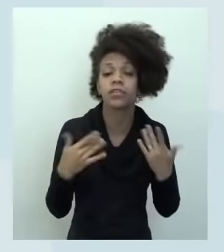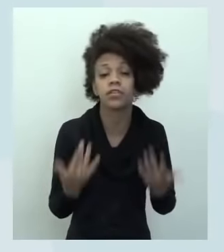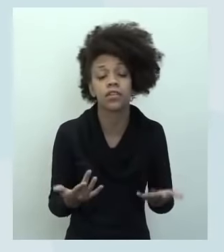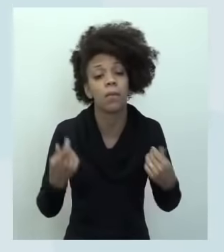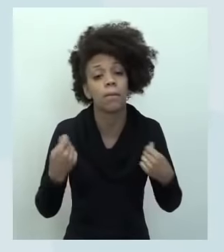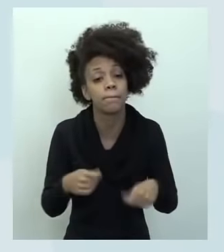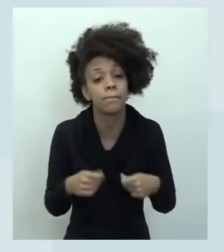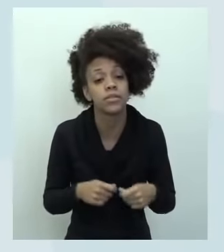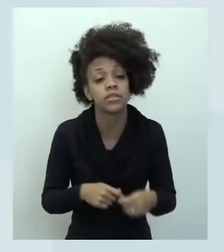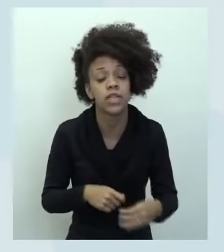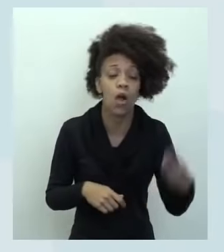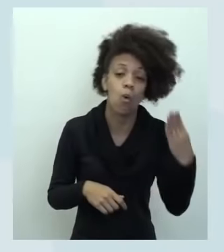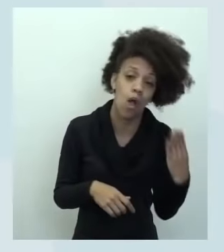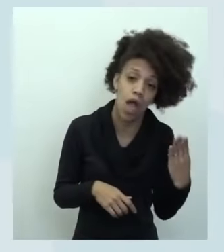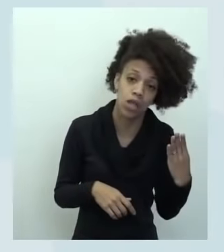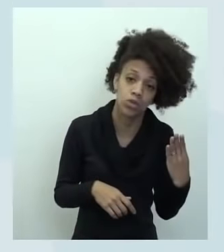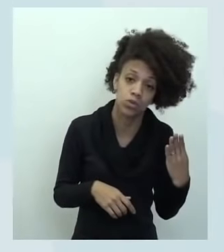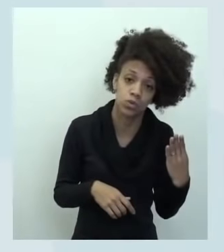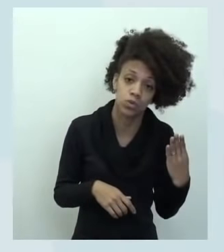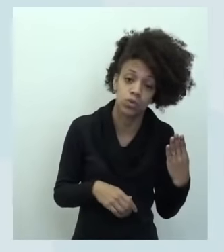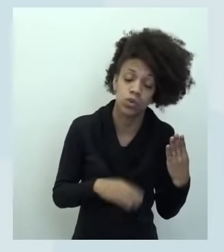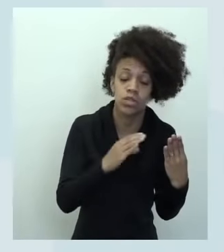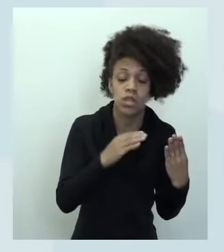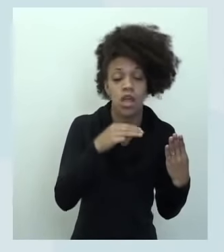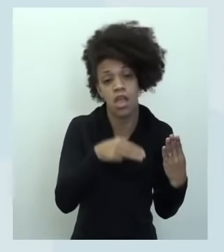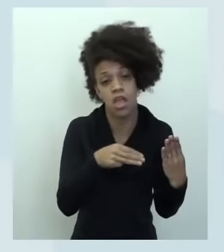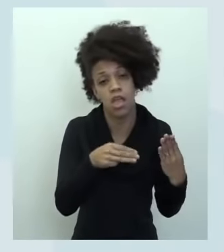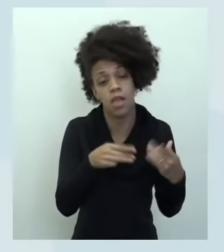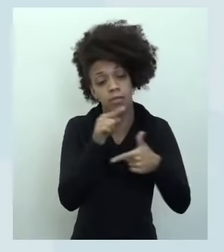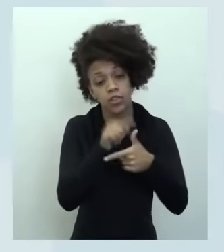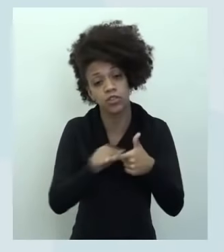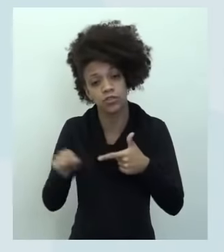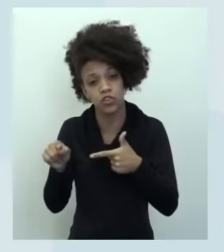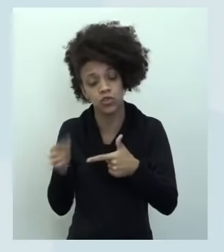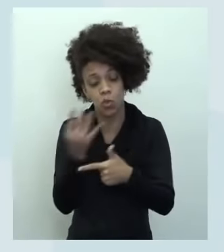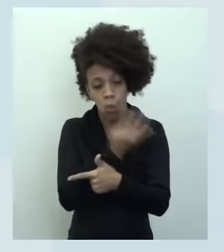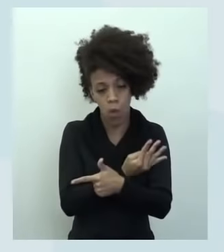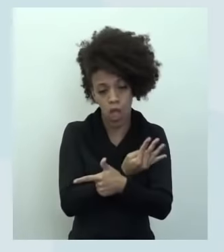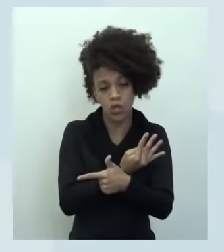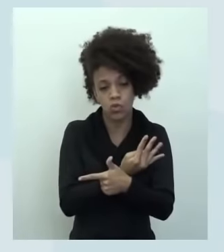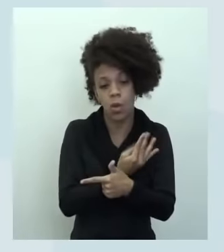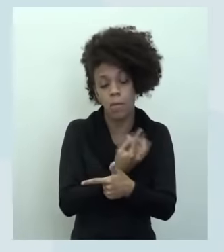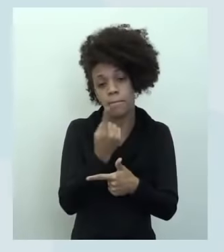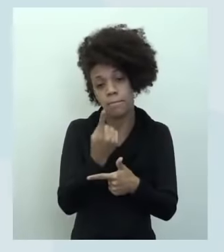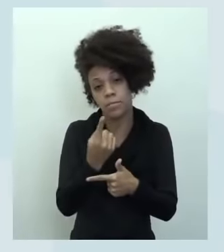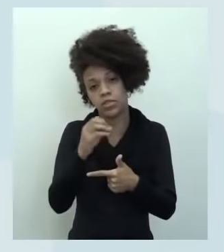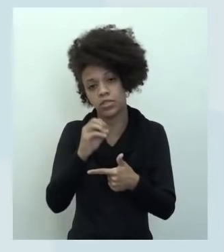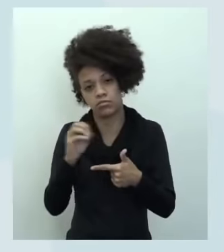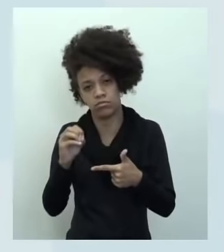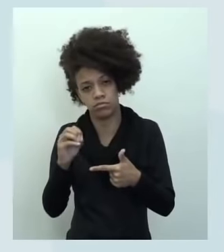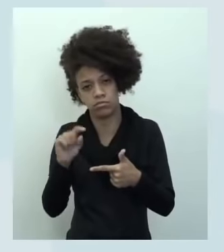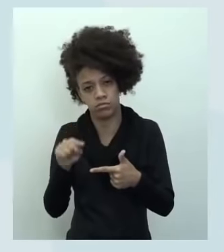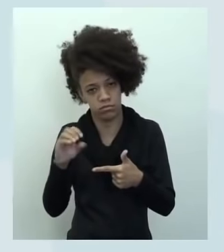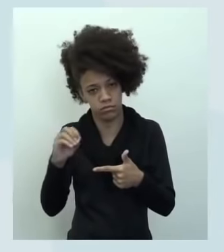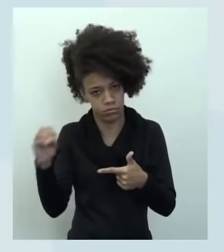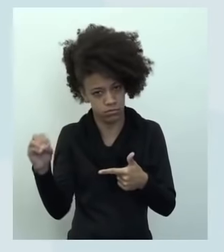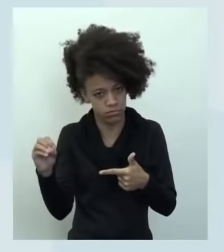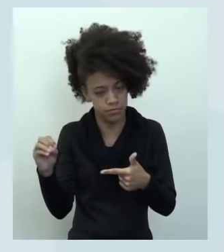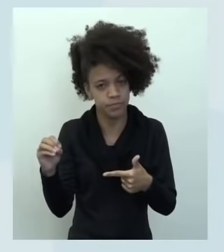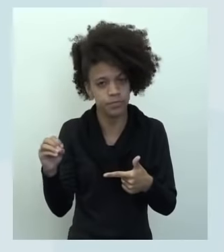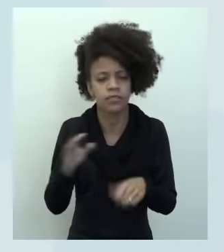aí 4 centímetros dividido por 100 milhões. Fazendo,